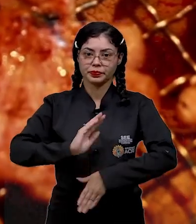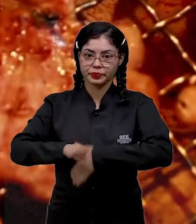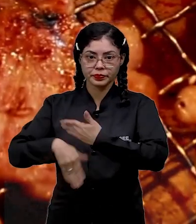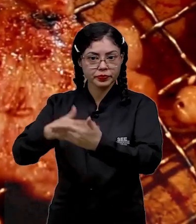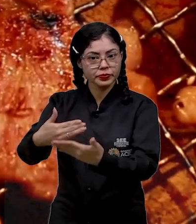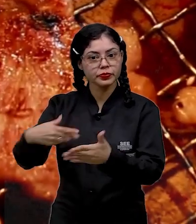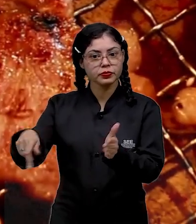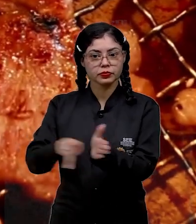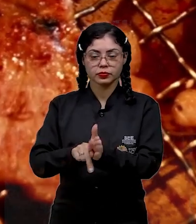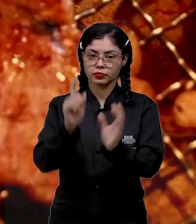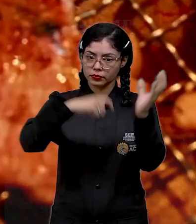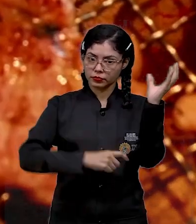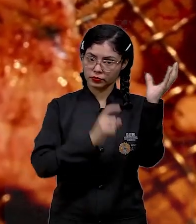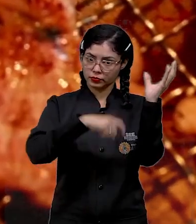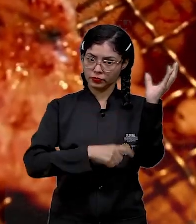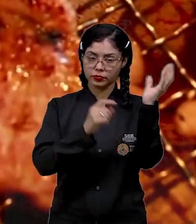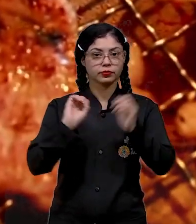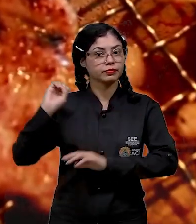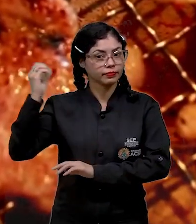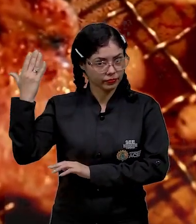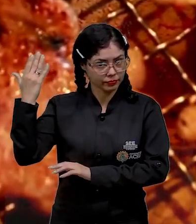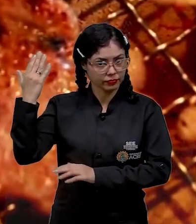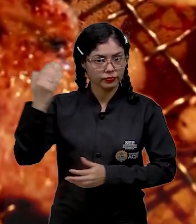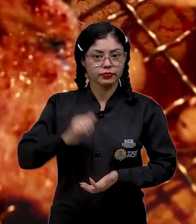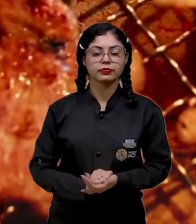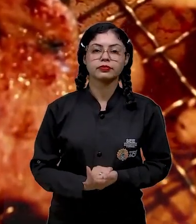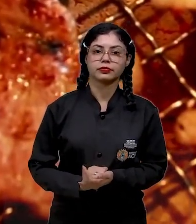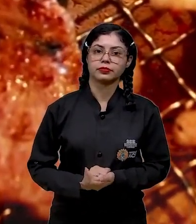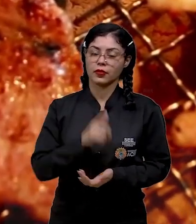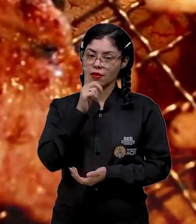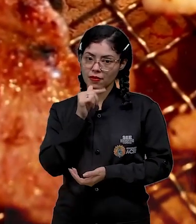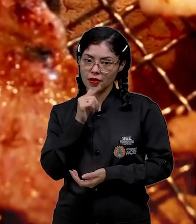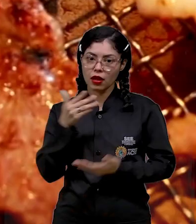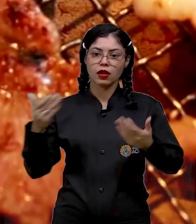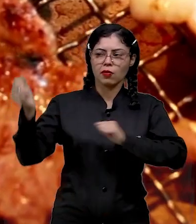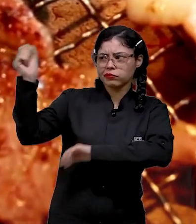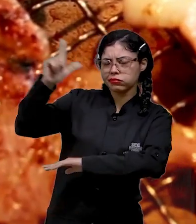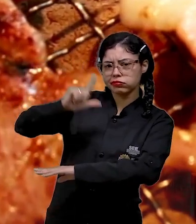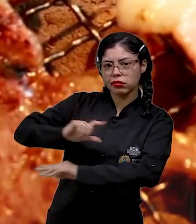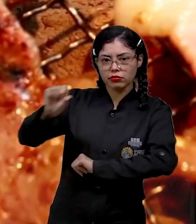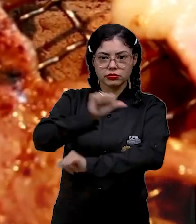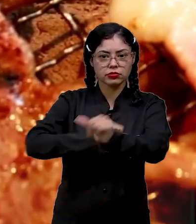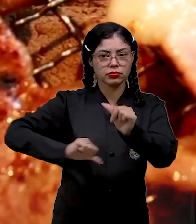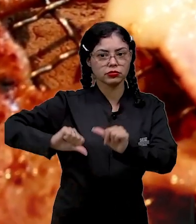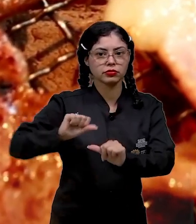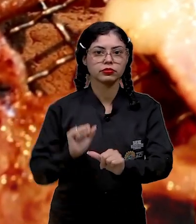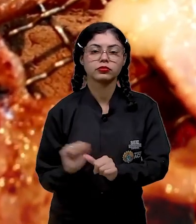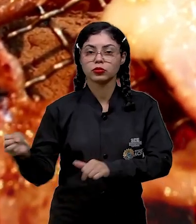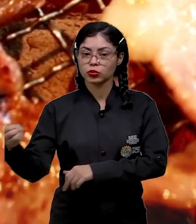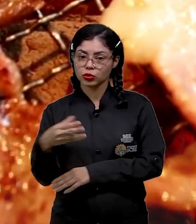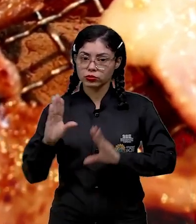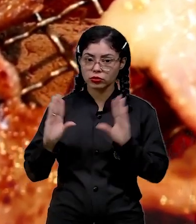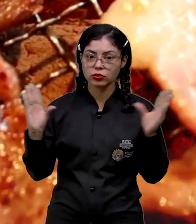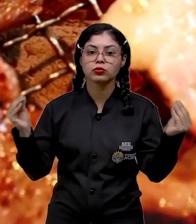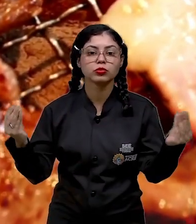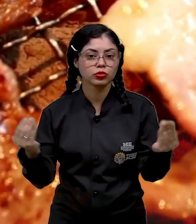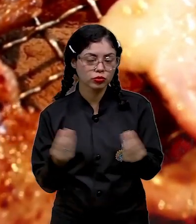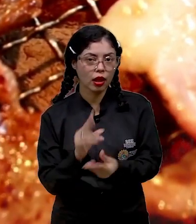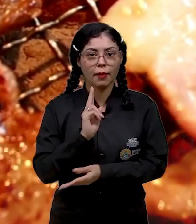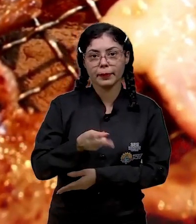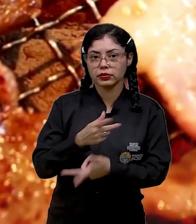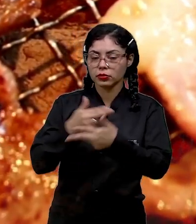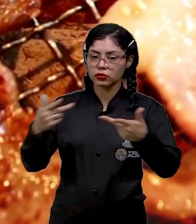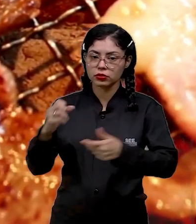de fotossíntese acontecendo, né? Então, a água, a luz do sol, ela vai ser transformada numa nova substância. A mesma